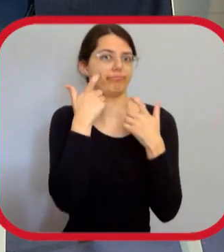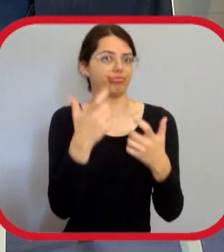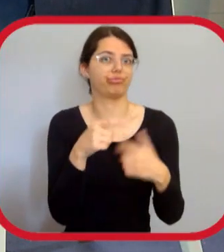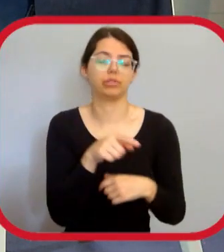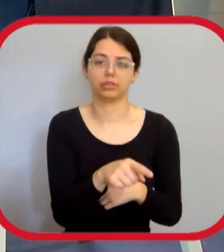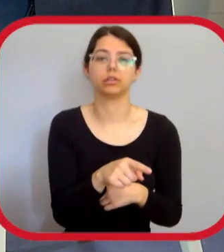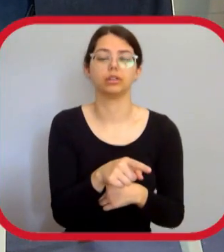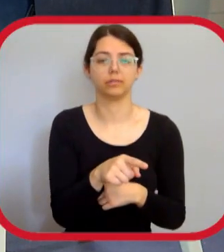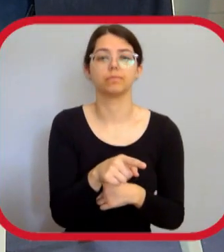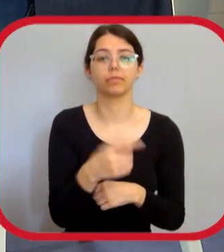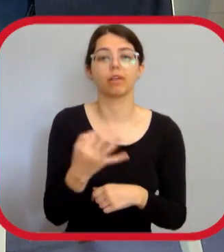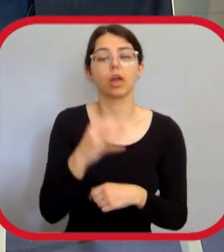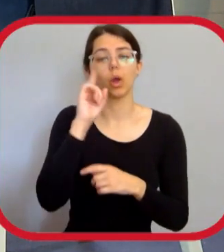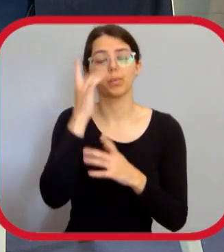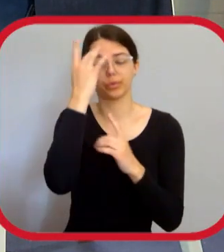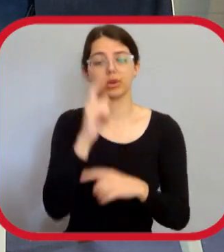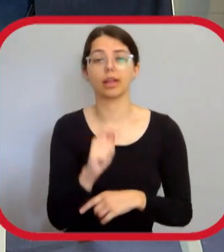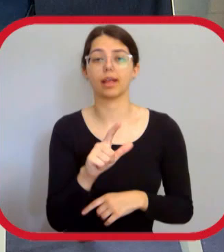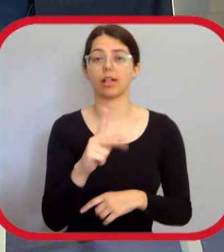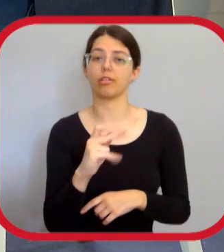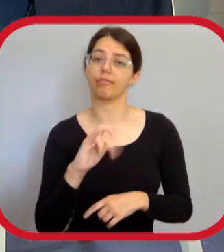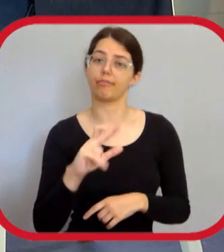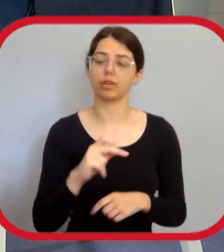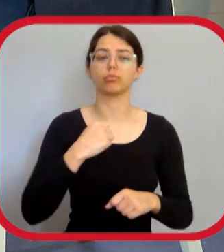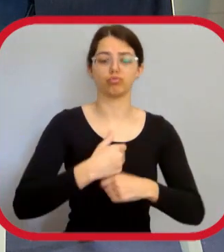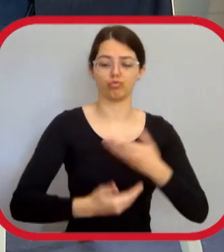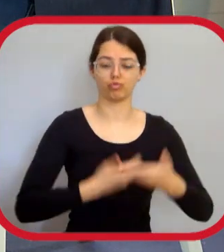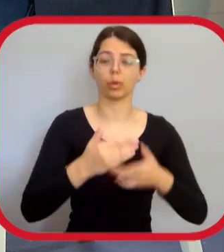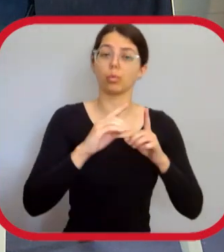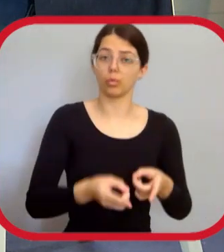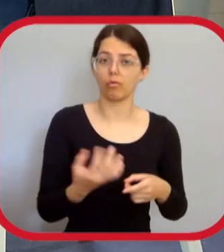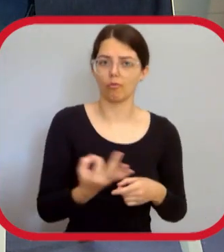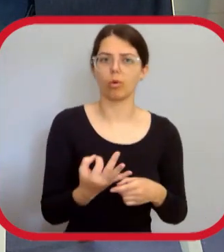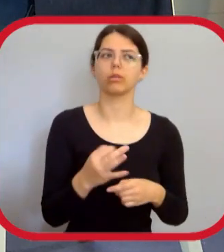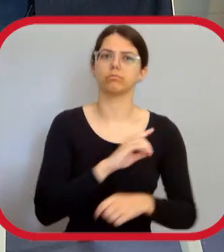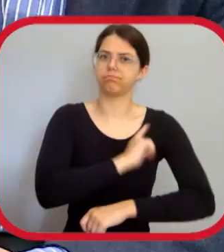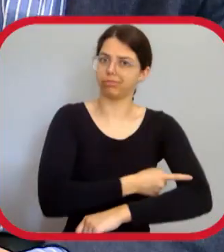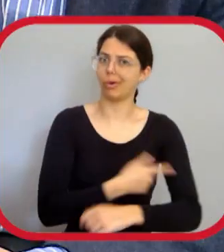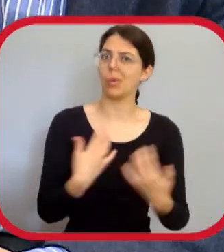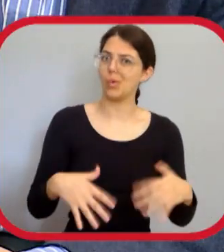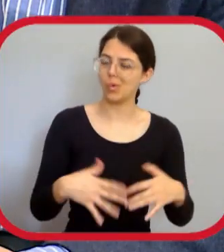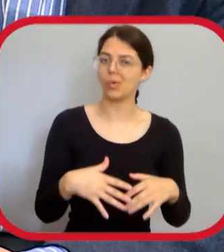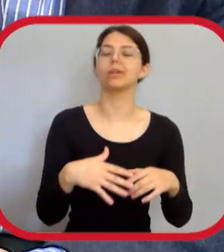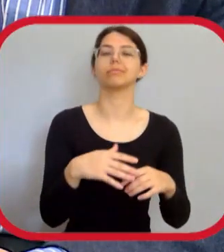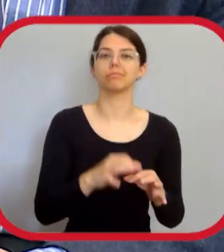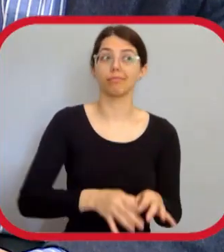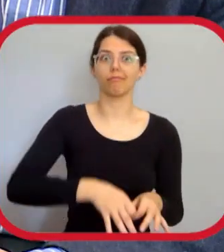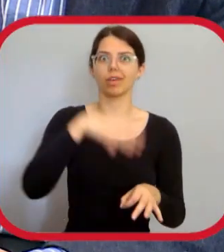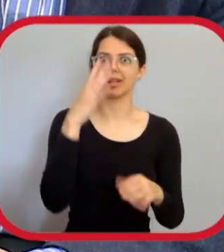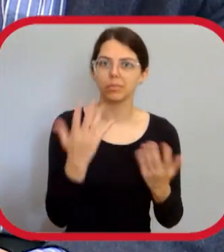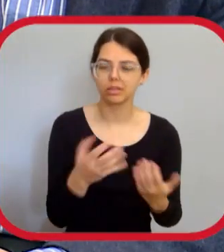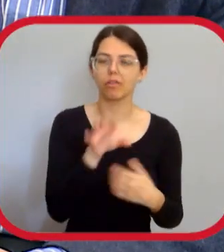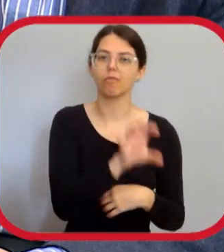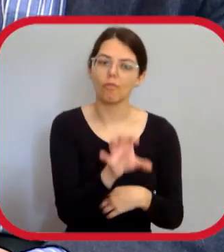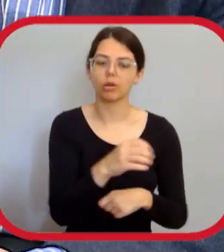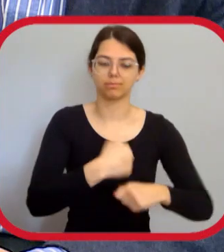do financiamento são gritantes. Aliás, a professora Elvira começou o processo, eu acho que de uma forma até bastante